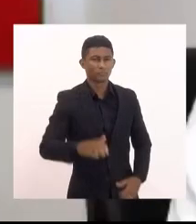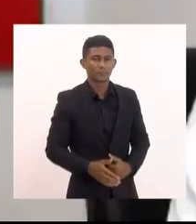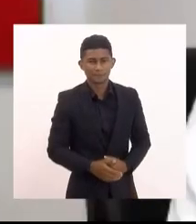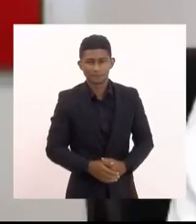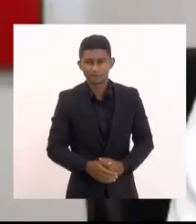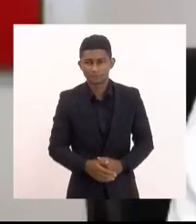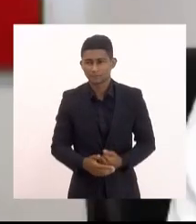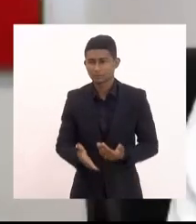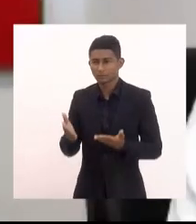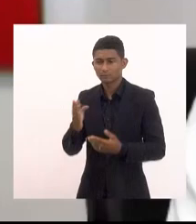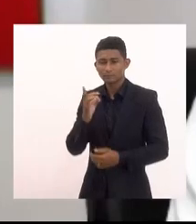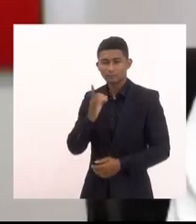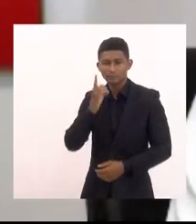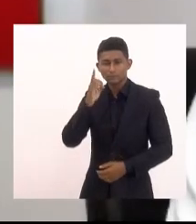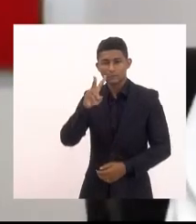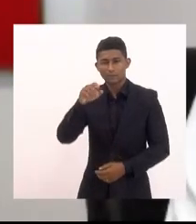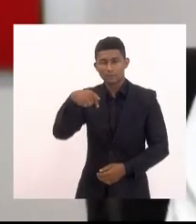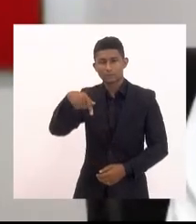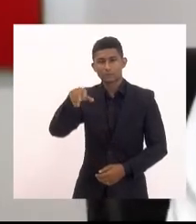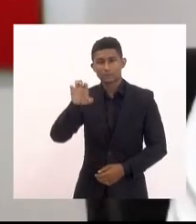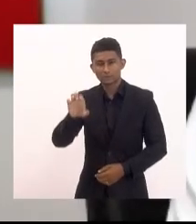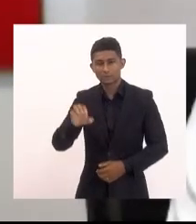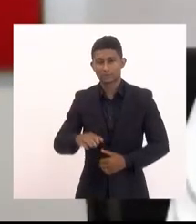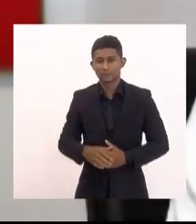Deputado Valdec Carneiro, para discutir.